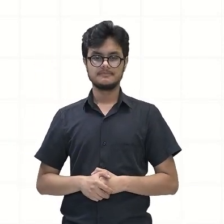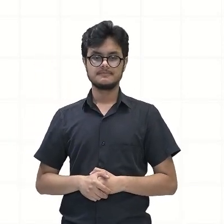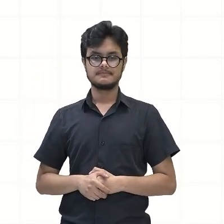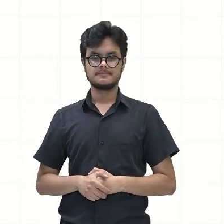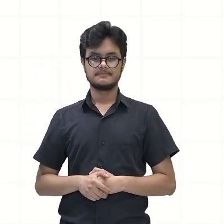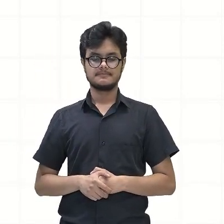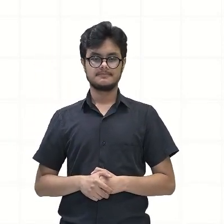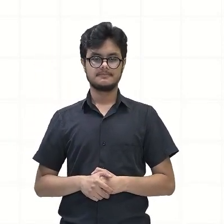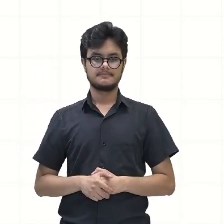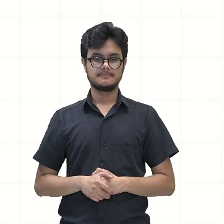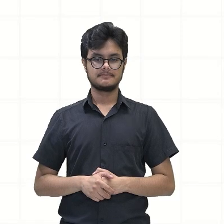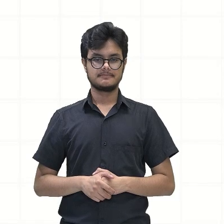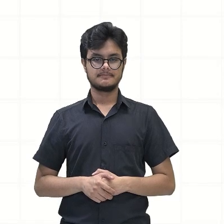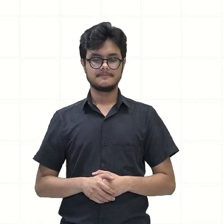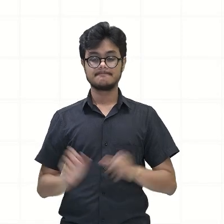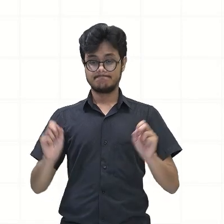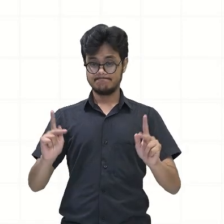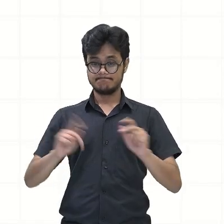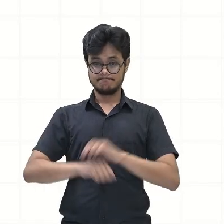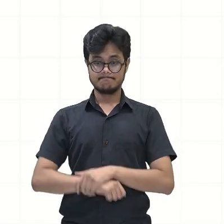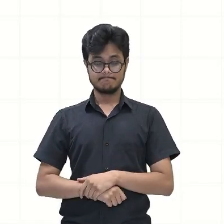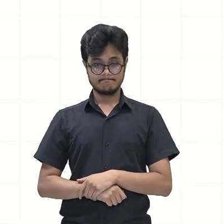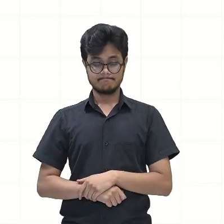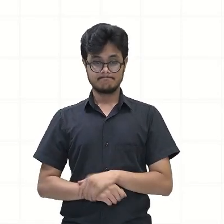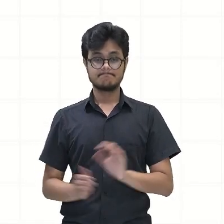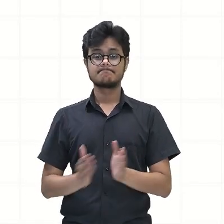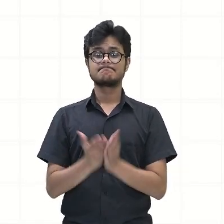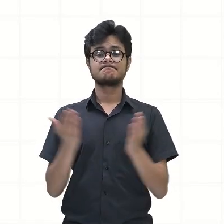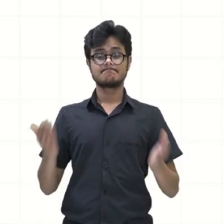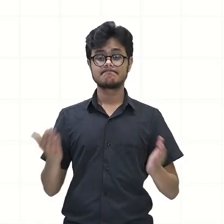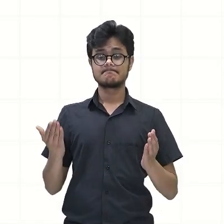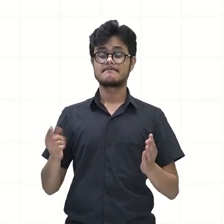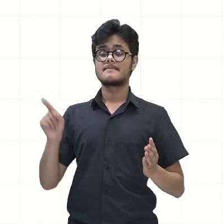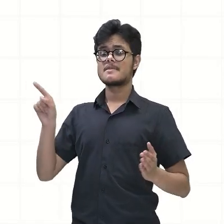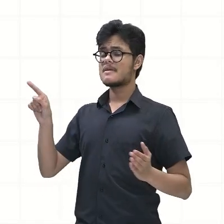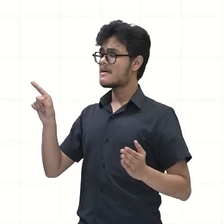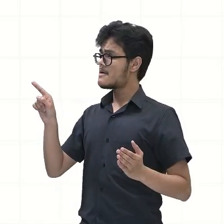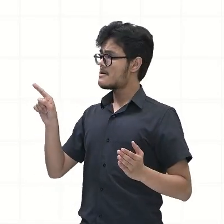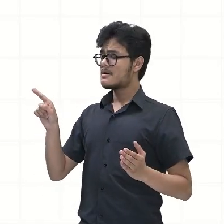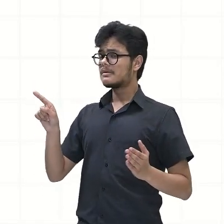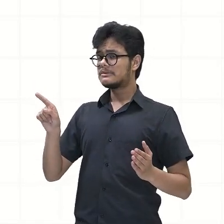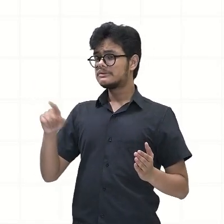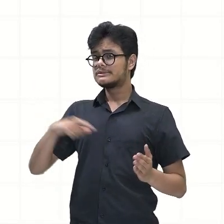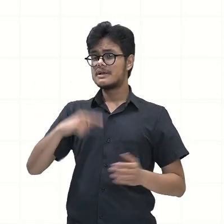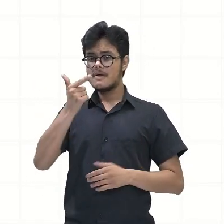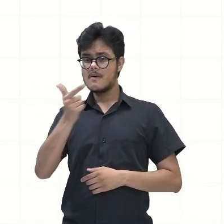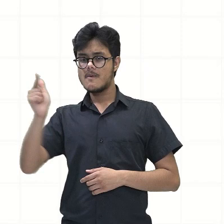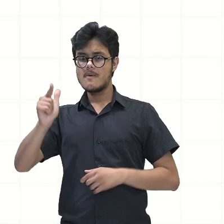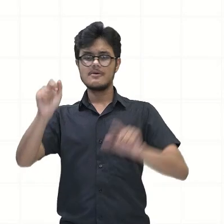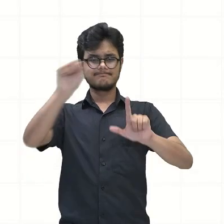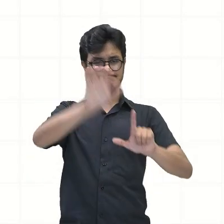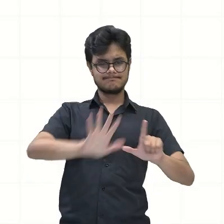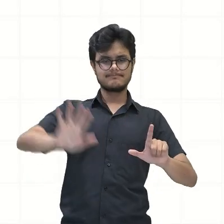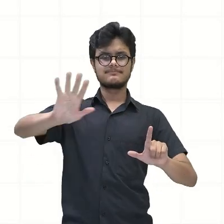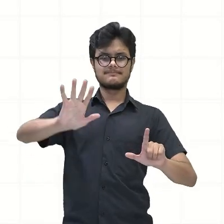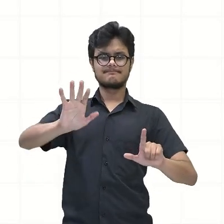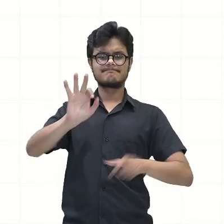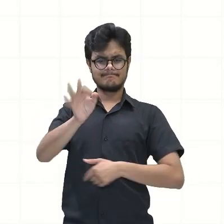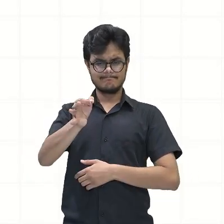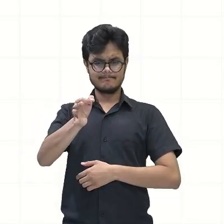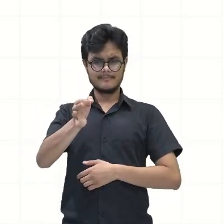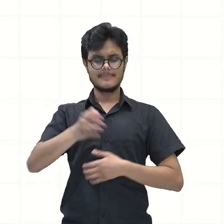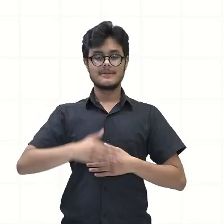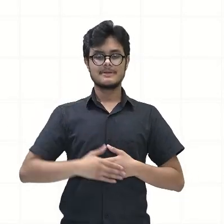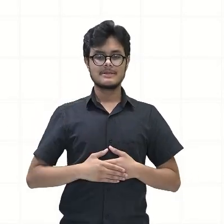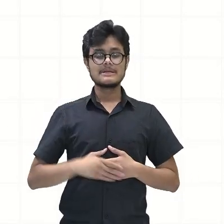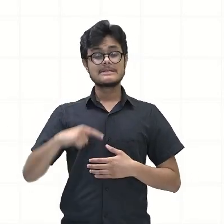dois pontos no plano cartesiano. Então, vocês estão vendo aí, novamente, um outro plano cartesiano.